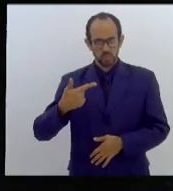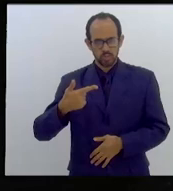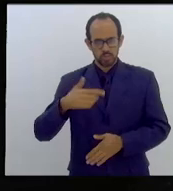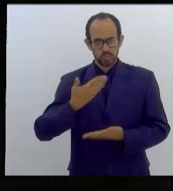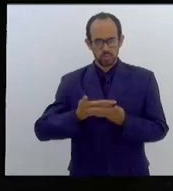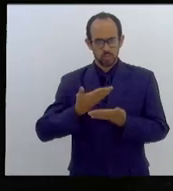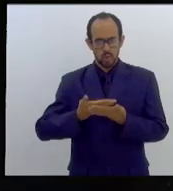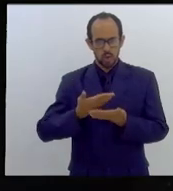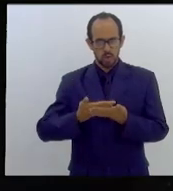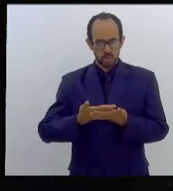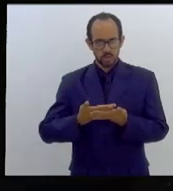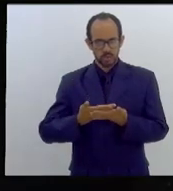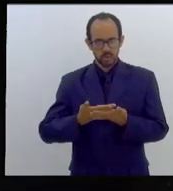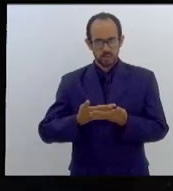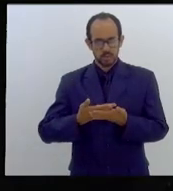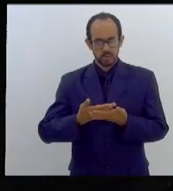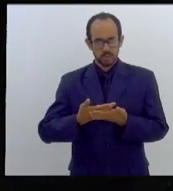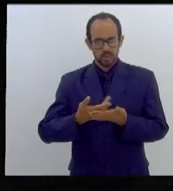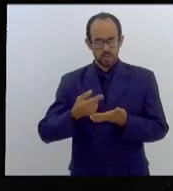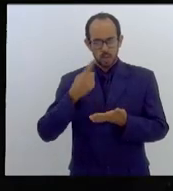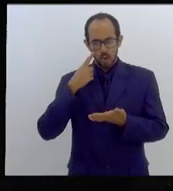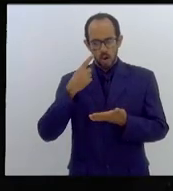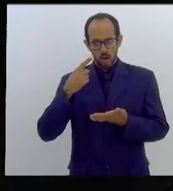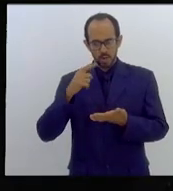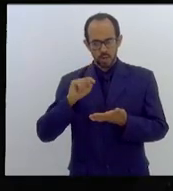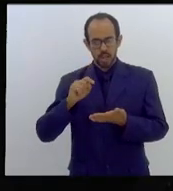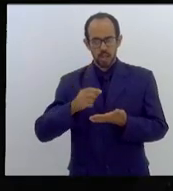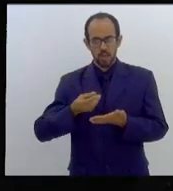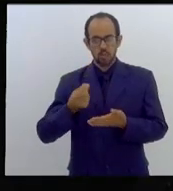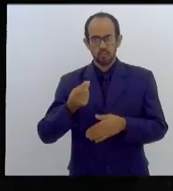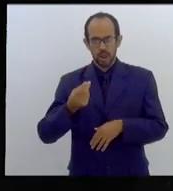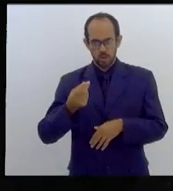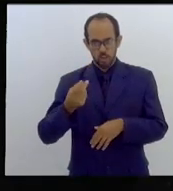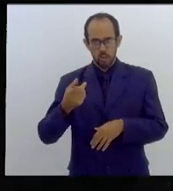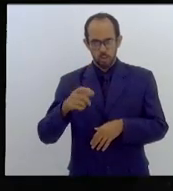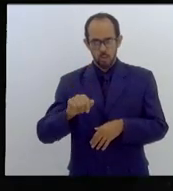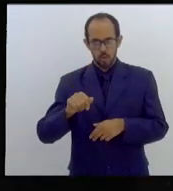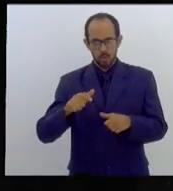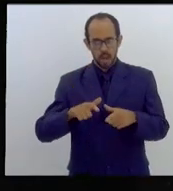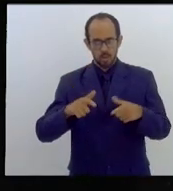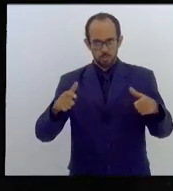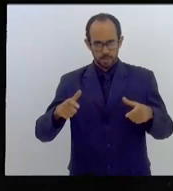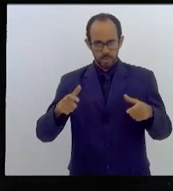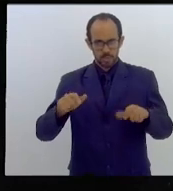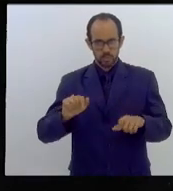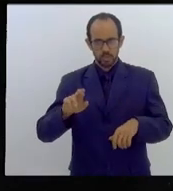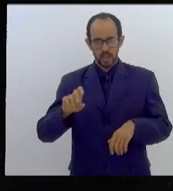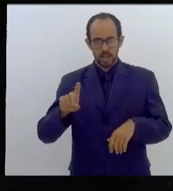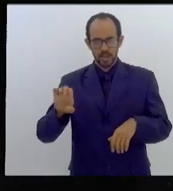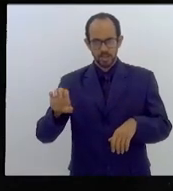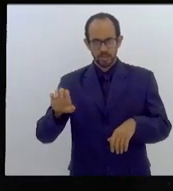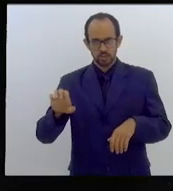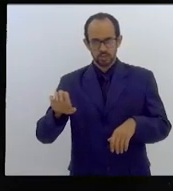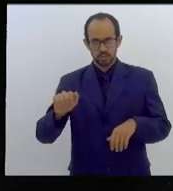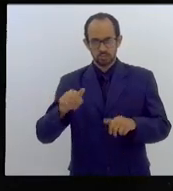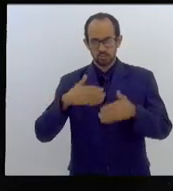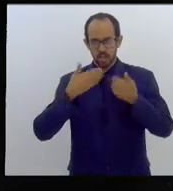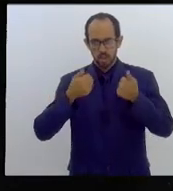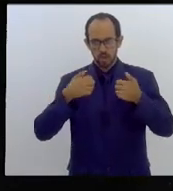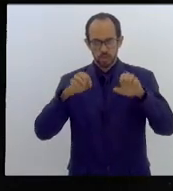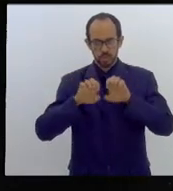e pega a rubrica orçamentária denominada ampliação da rede e melhoria melhoria da infraestrutura e